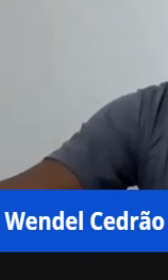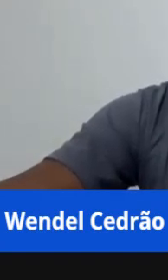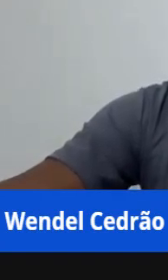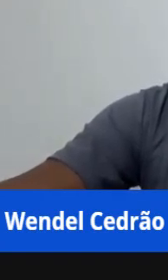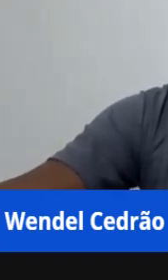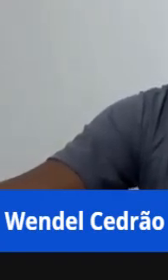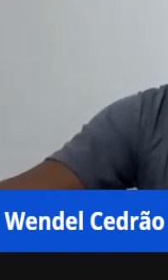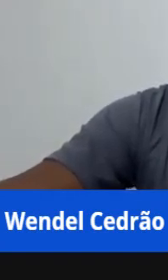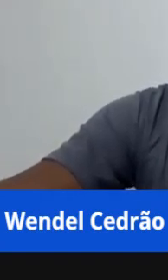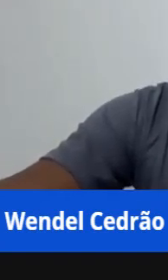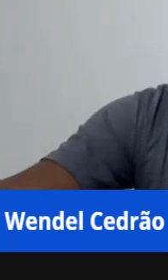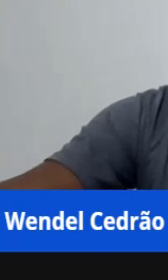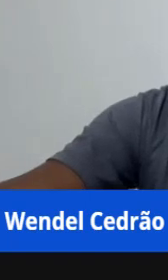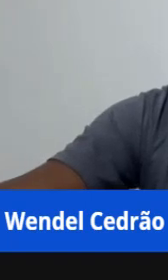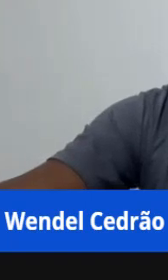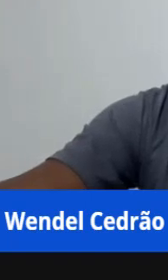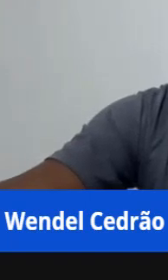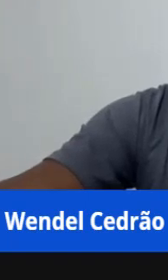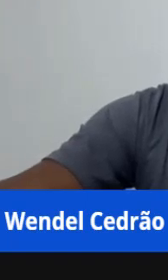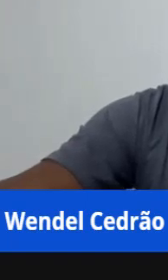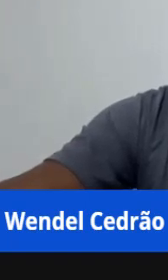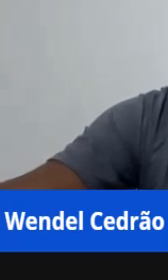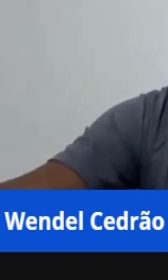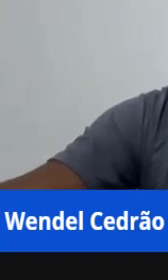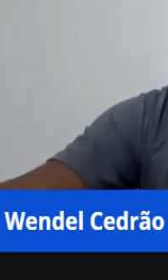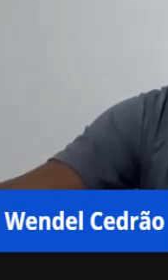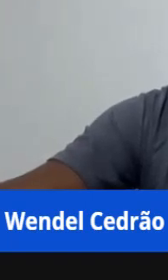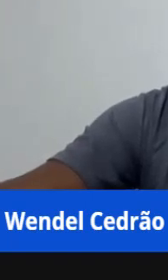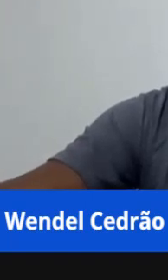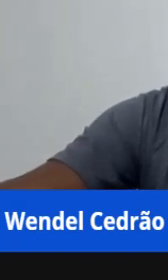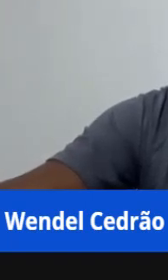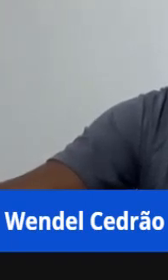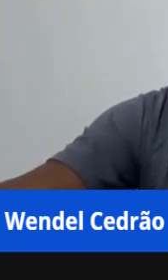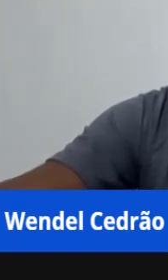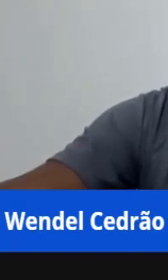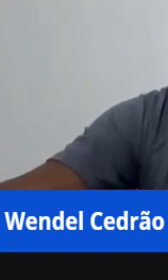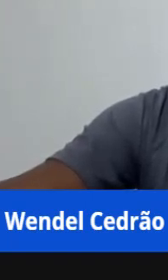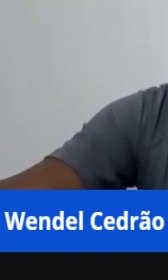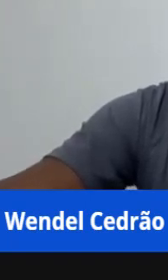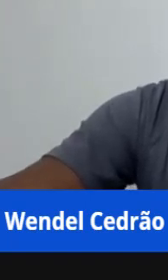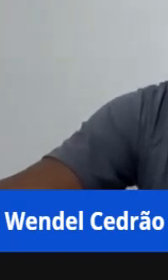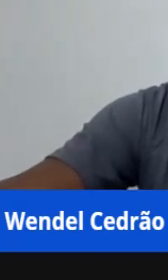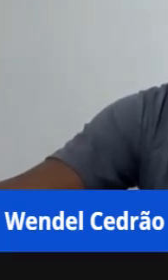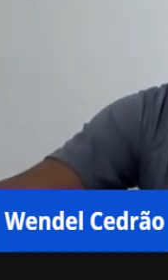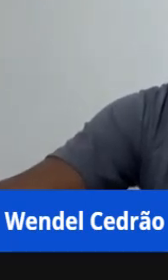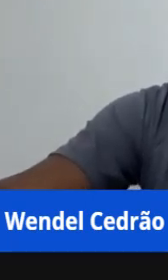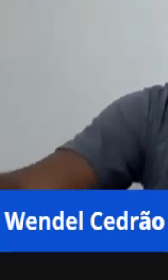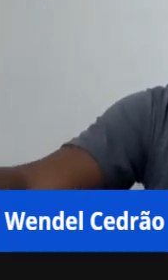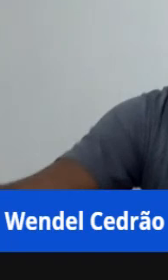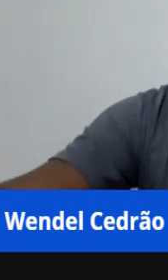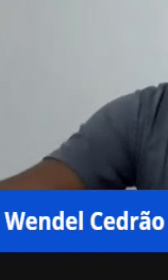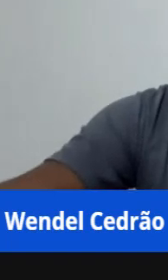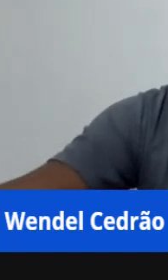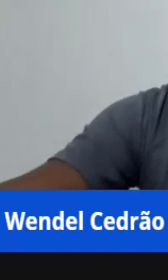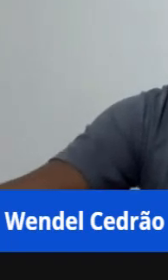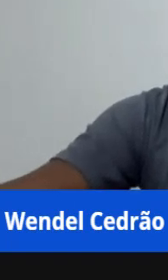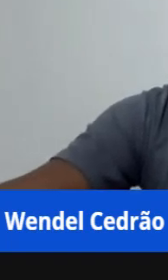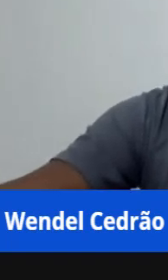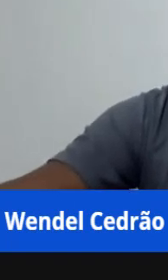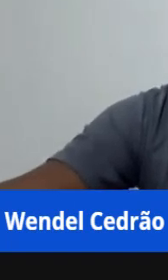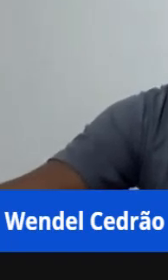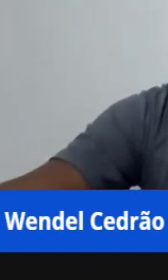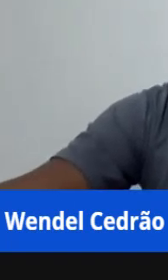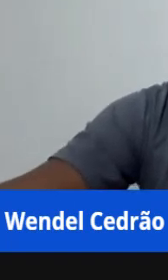CEMED, executado pela Superintendência de Gestão das Políticas Educacionais, SUPED. Para a realização